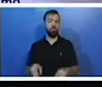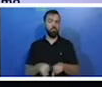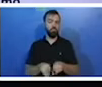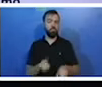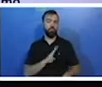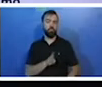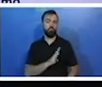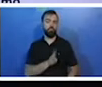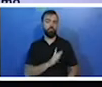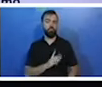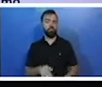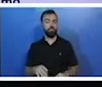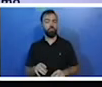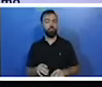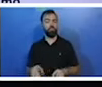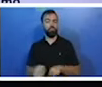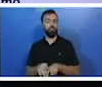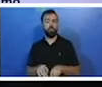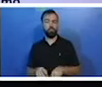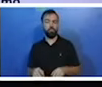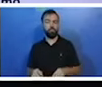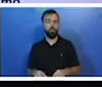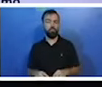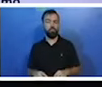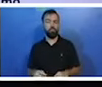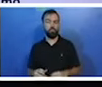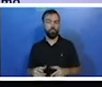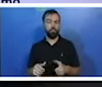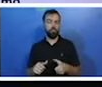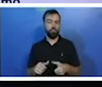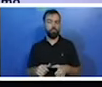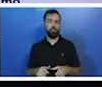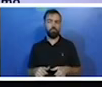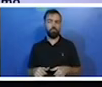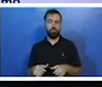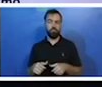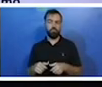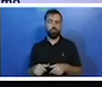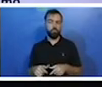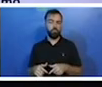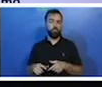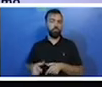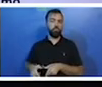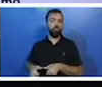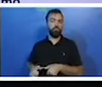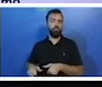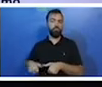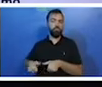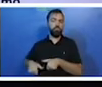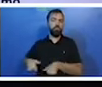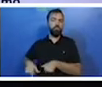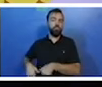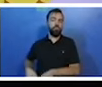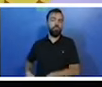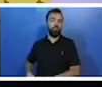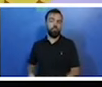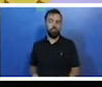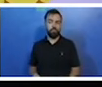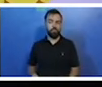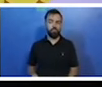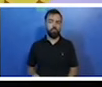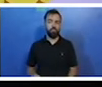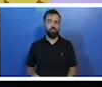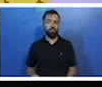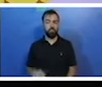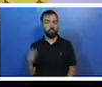cardiovascular, aceleração do metabolismo e até uma atividade anti-estressante e serve para o bem-estar